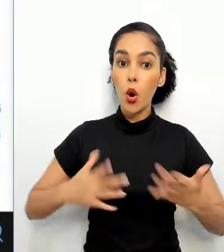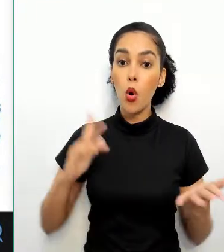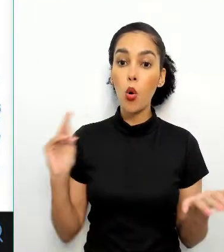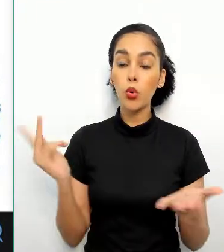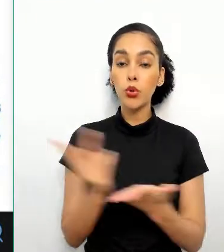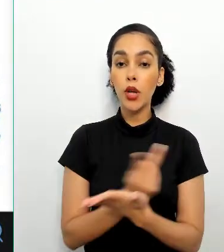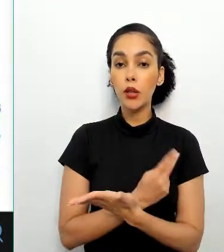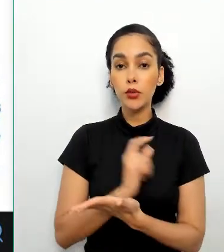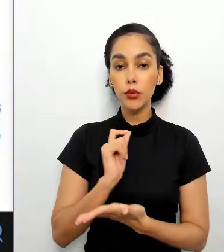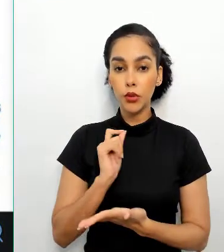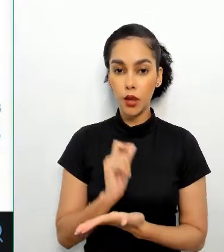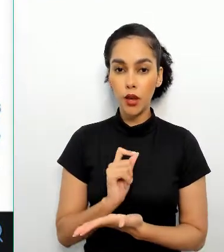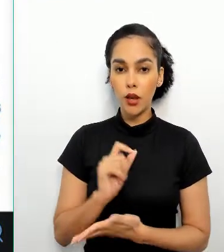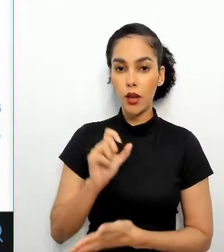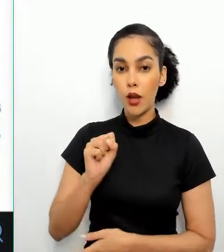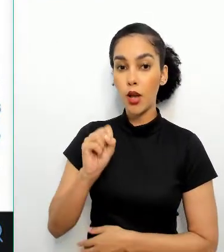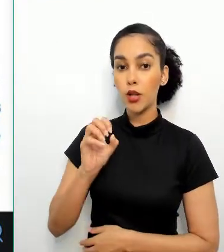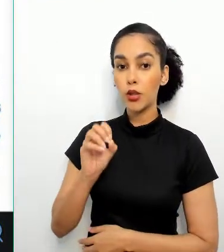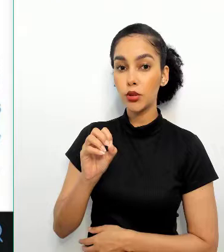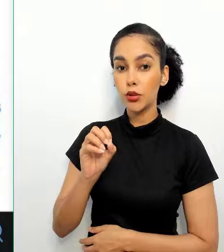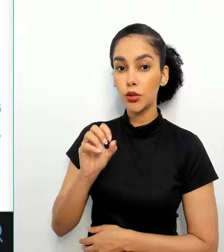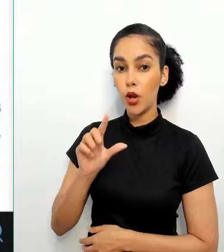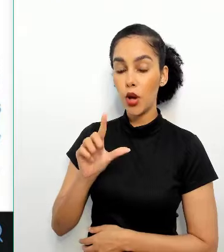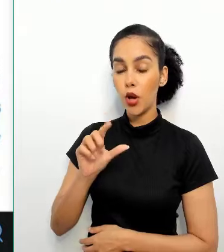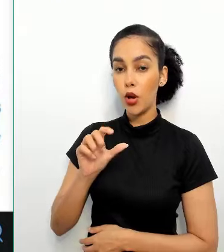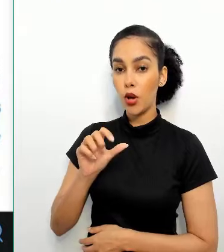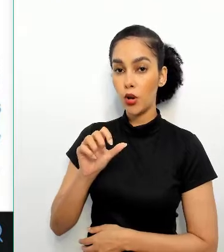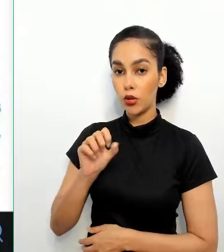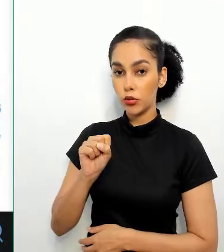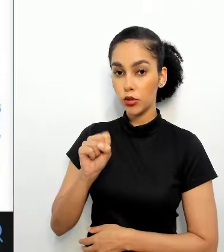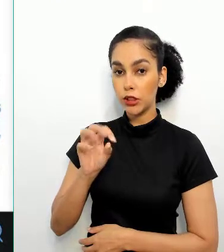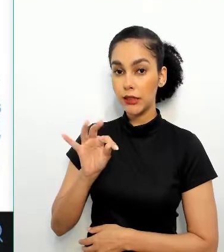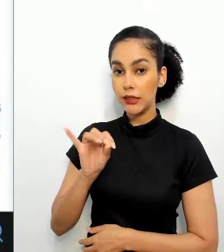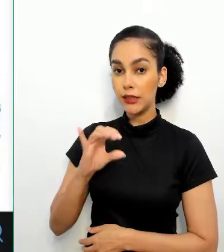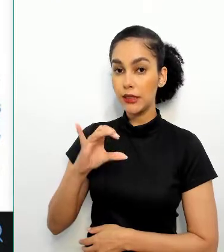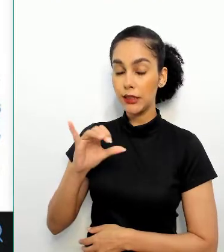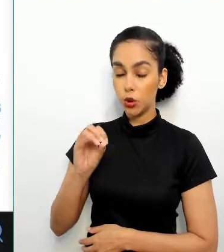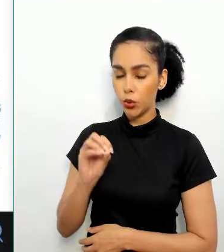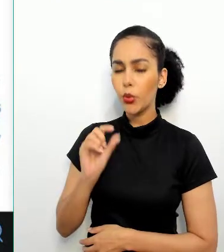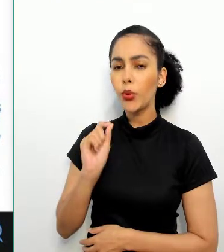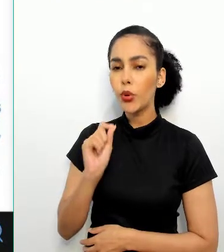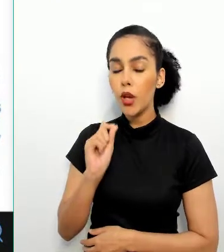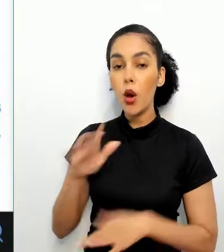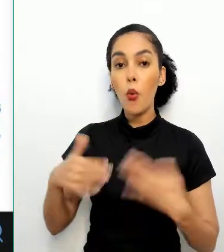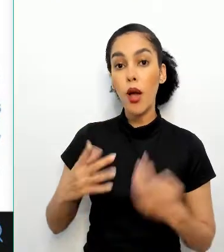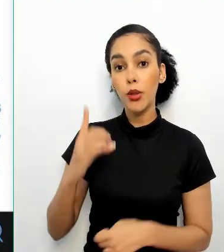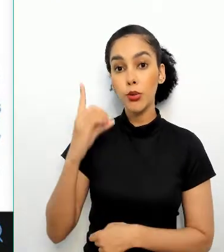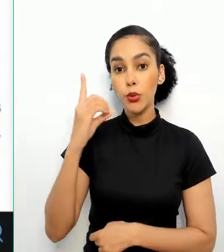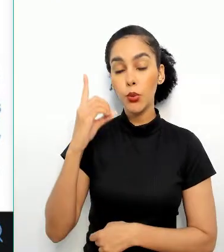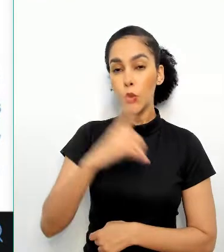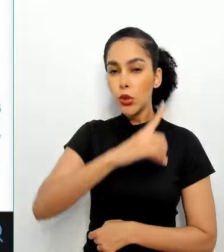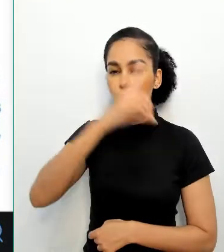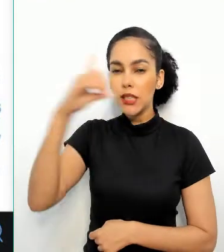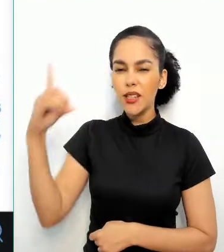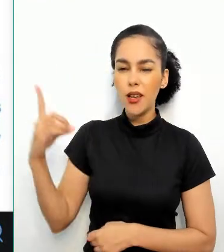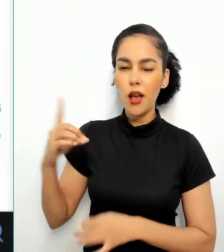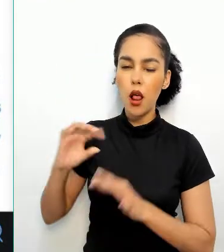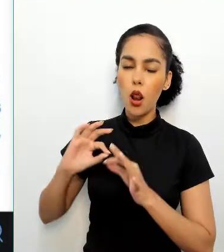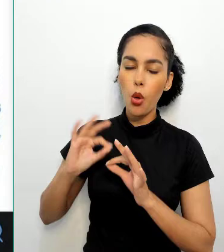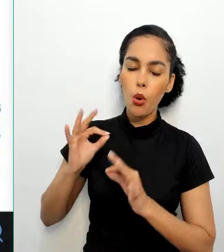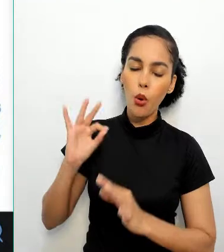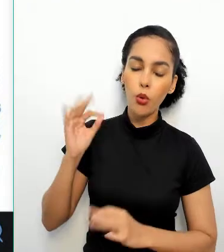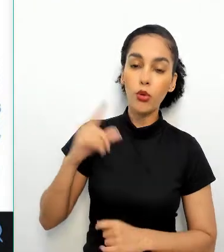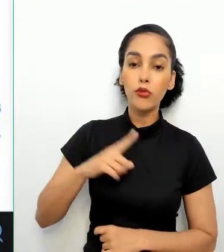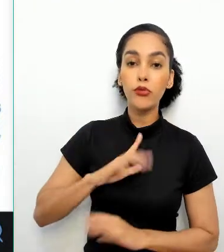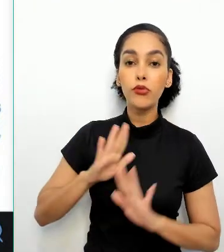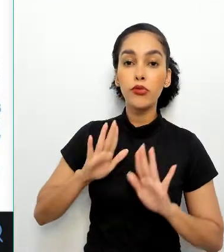verão é aquele período, devido à inclinação da Terra, o período em que os dias são mais longos, recebe maior intensidade de luz,